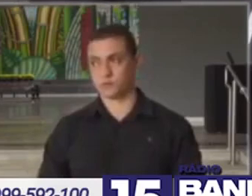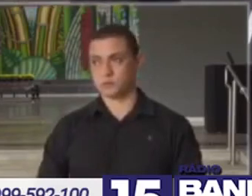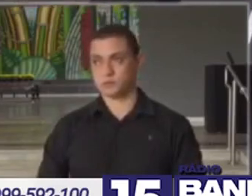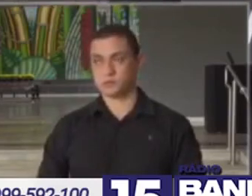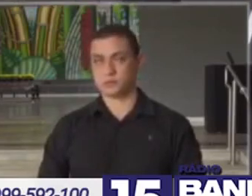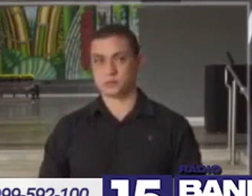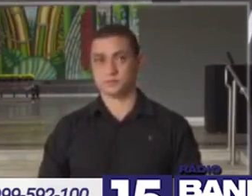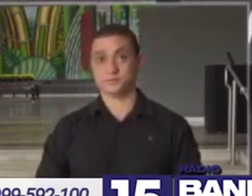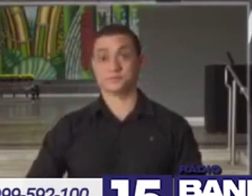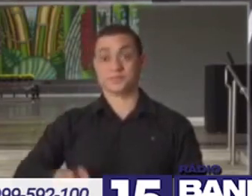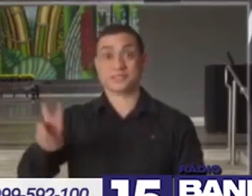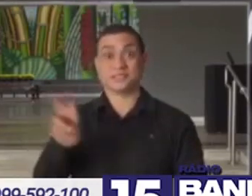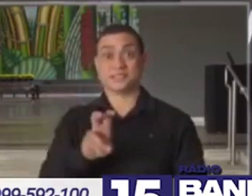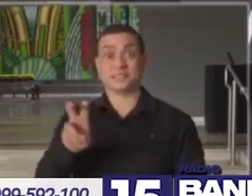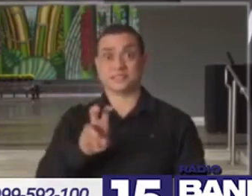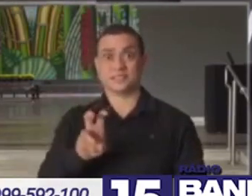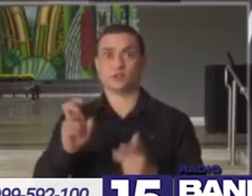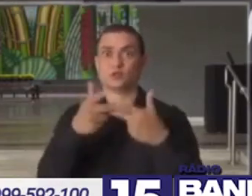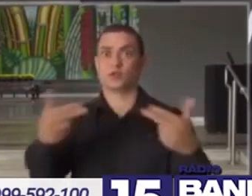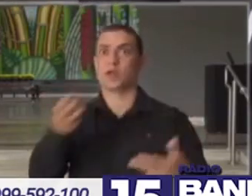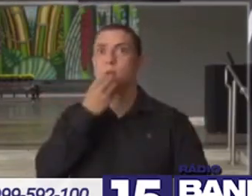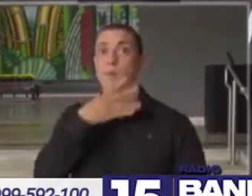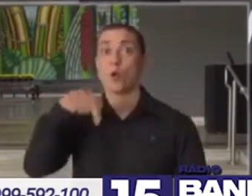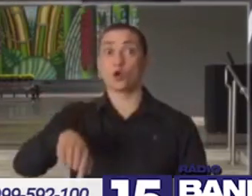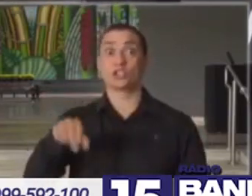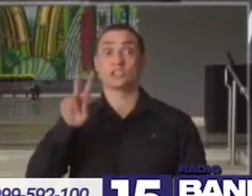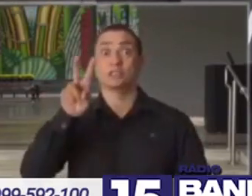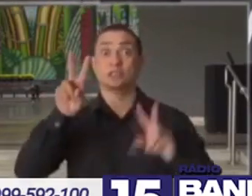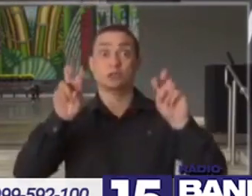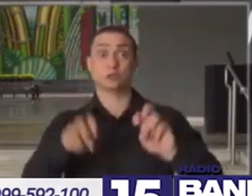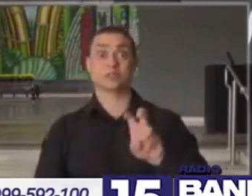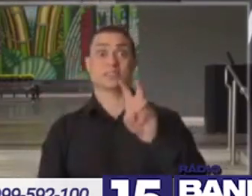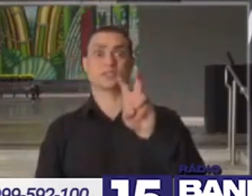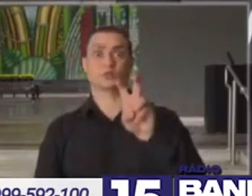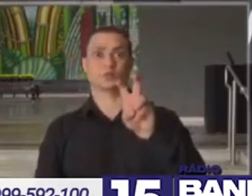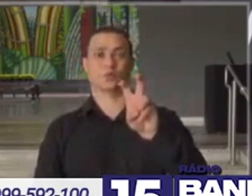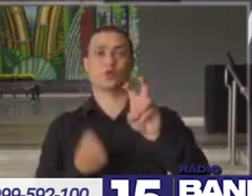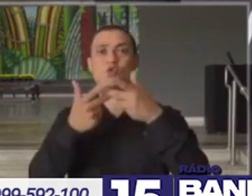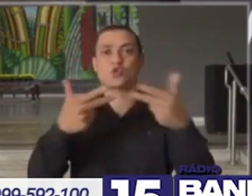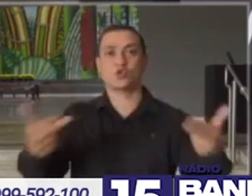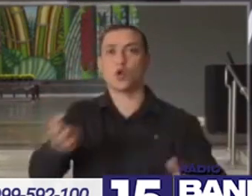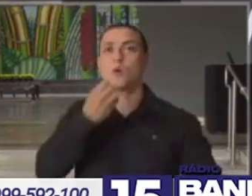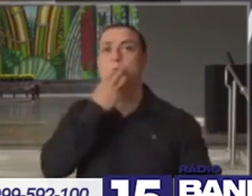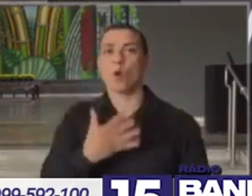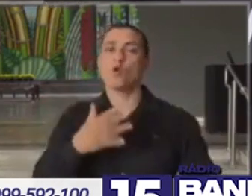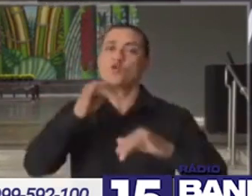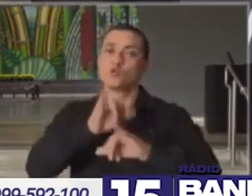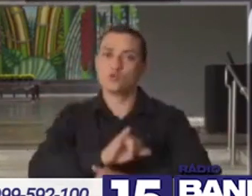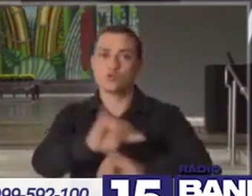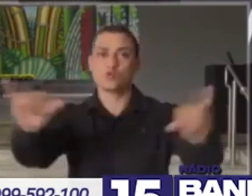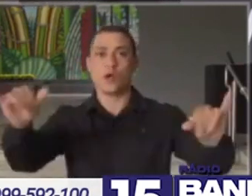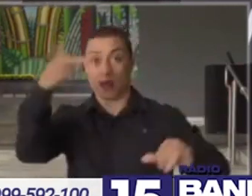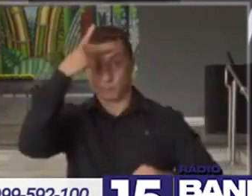Centro de Contingência do Covid-19 do estado de São Paulo.